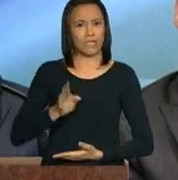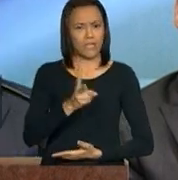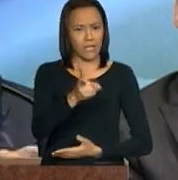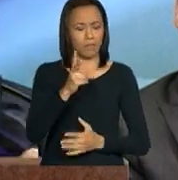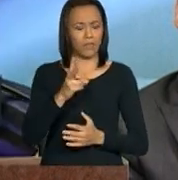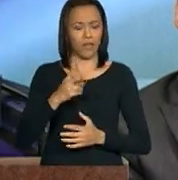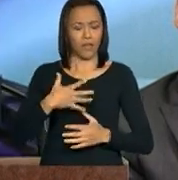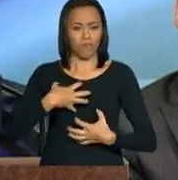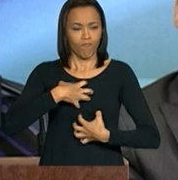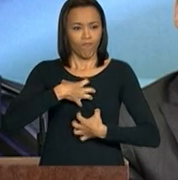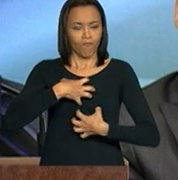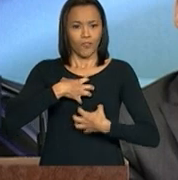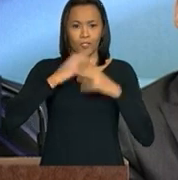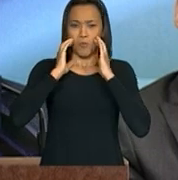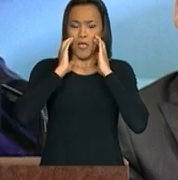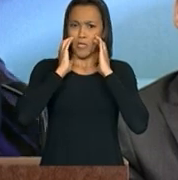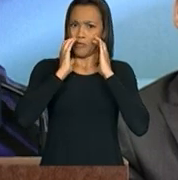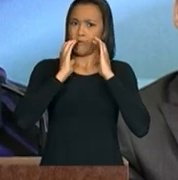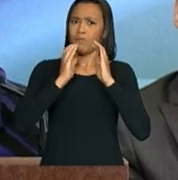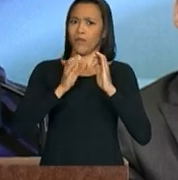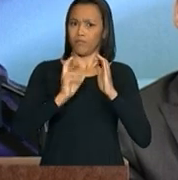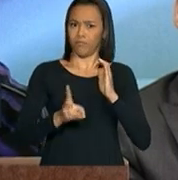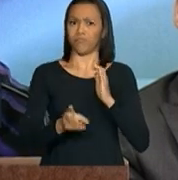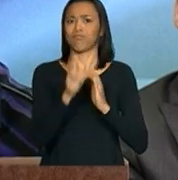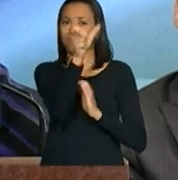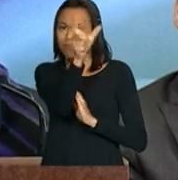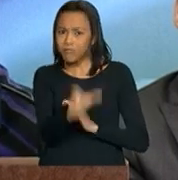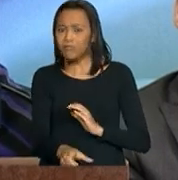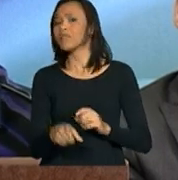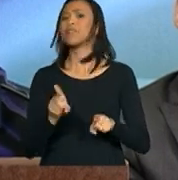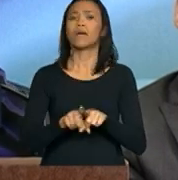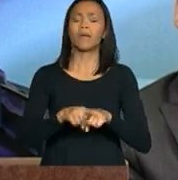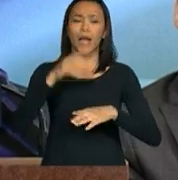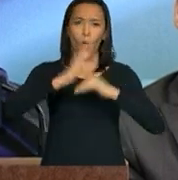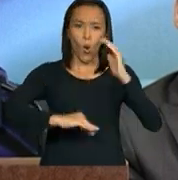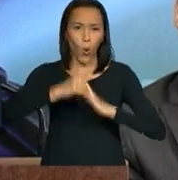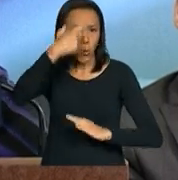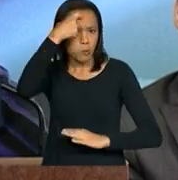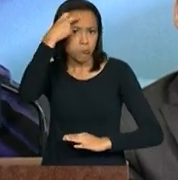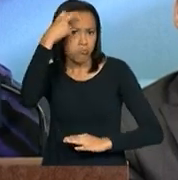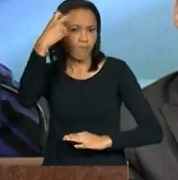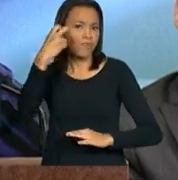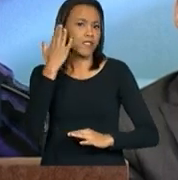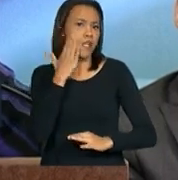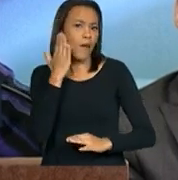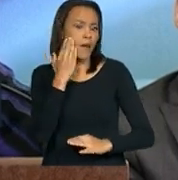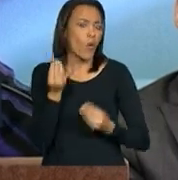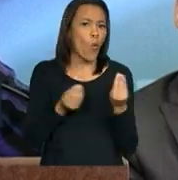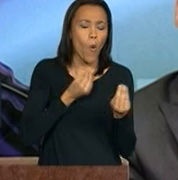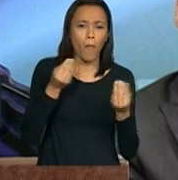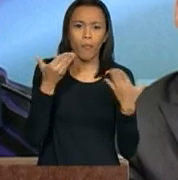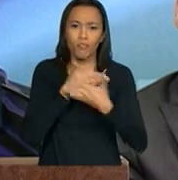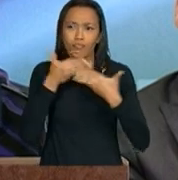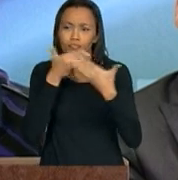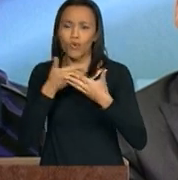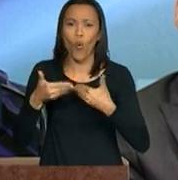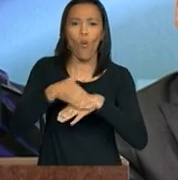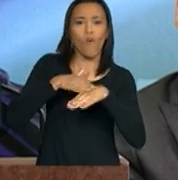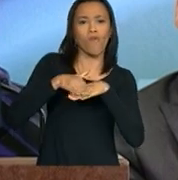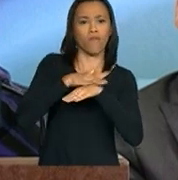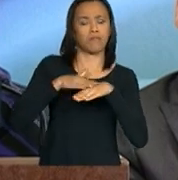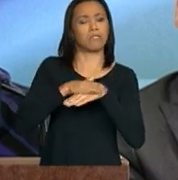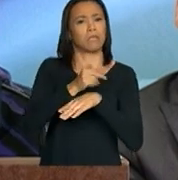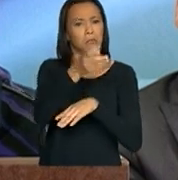que eu tenho por ele fruto da competência da capacidade de articulação do mendinho